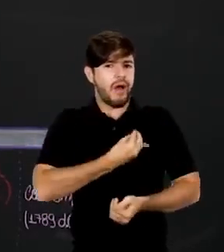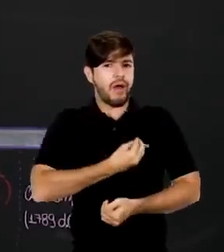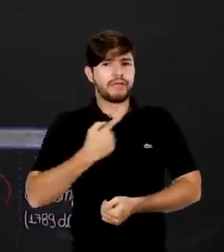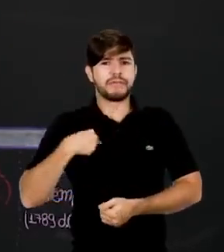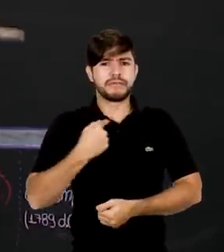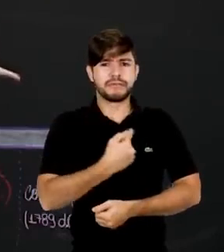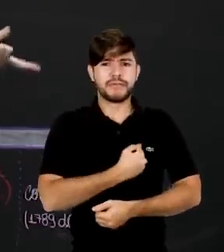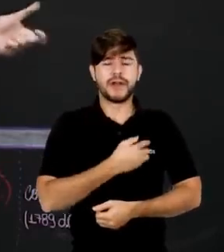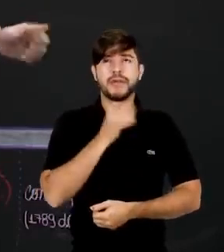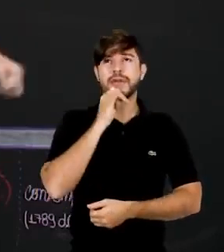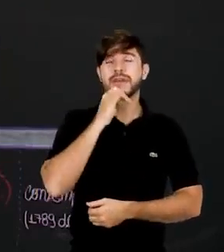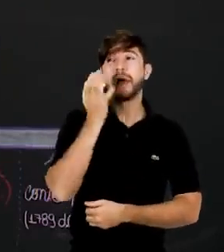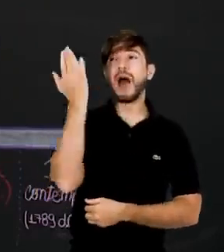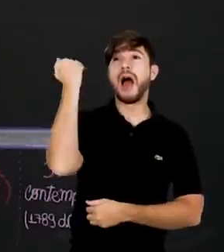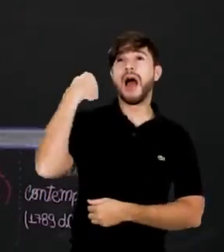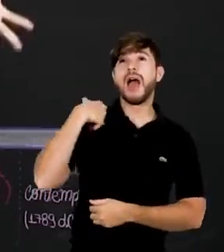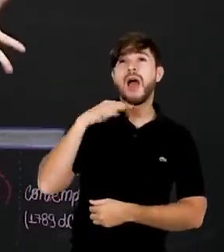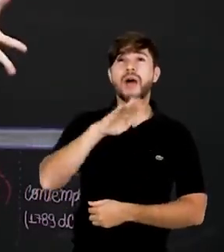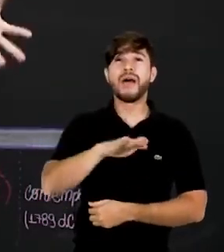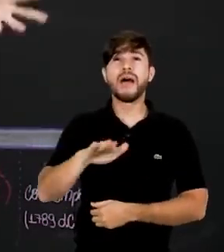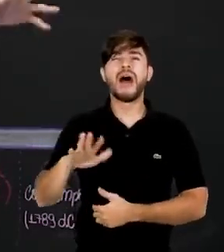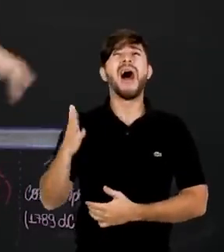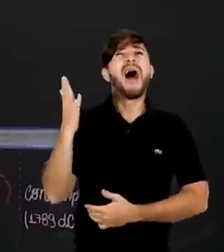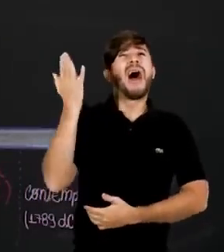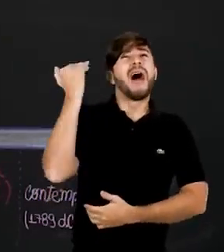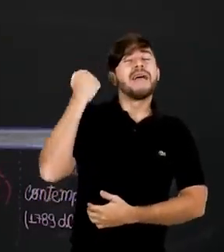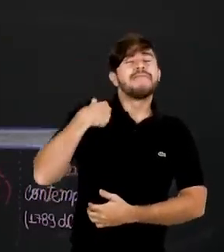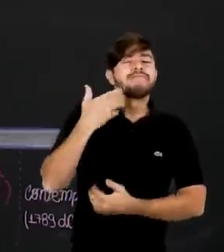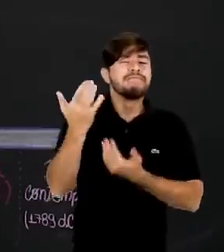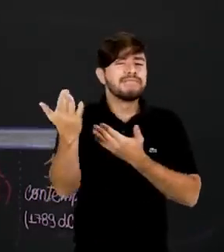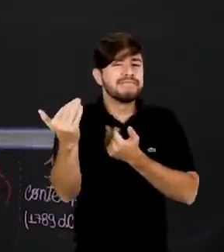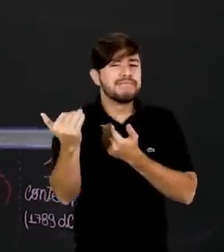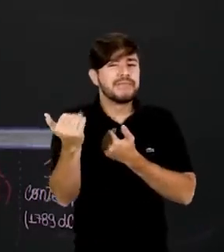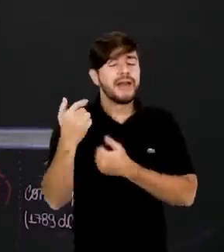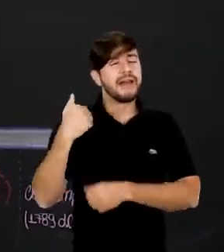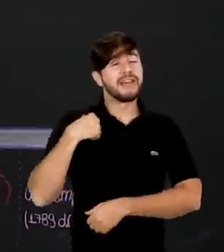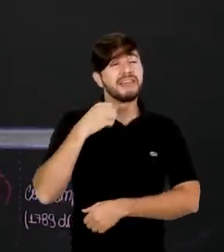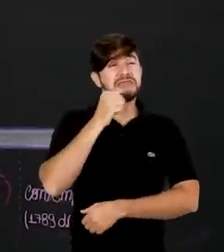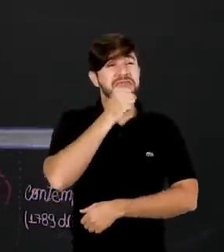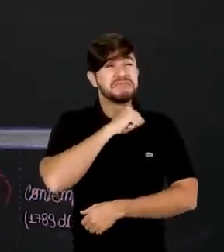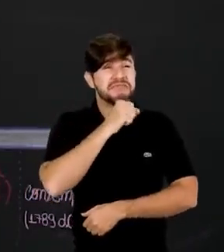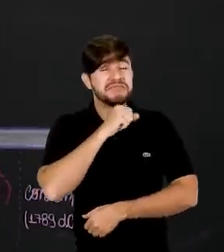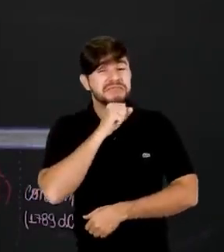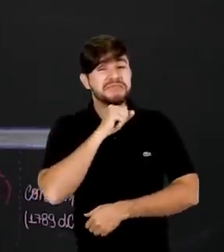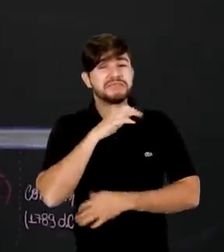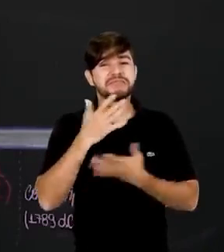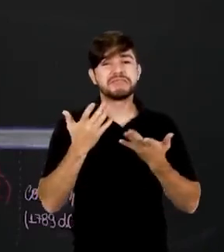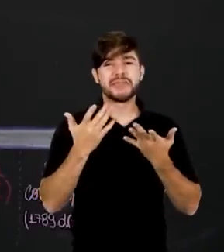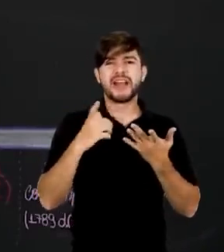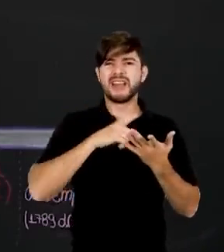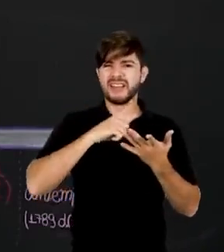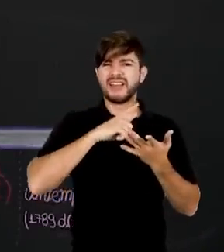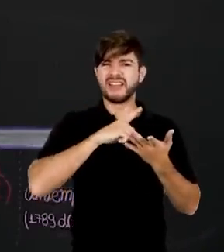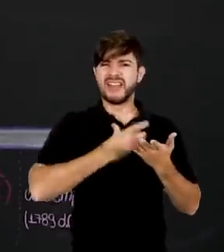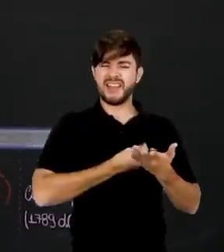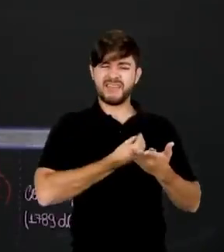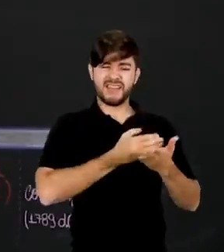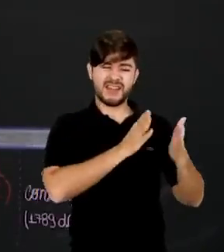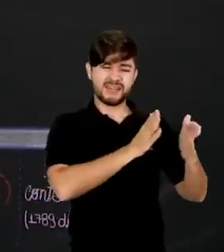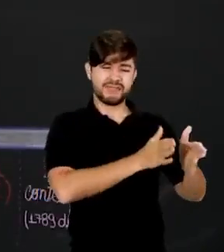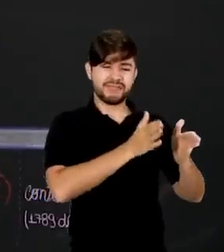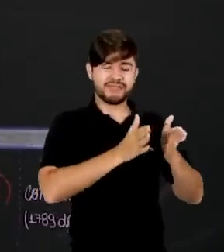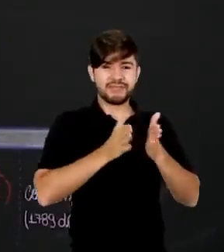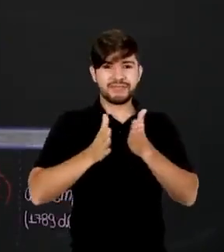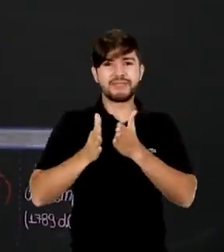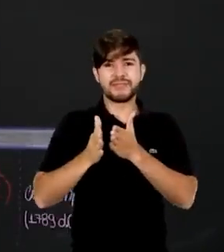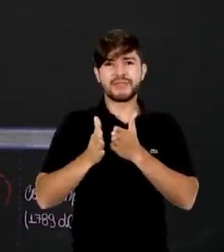gente diz assim, quando eu era criança, quando eu era adolescente, depois a pessoa diz, na terceira idade. Não tem essas fases da vida? Então,